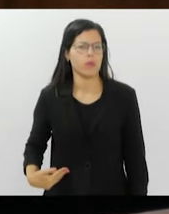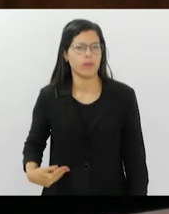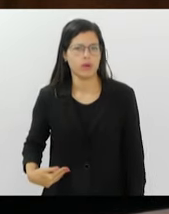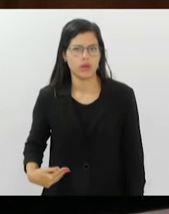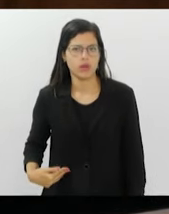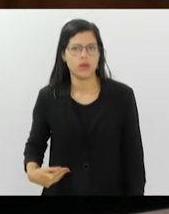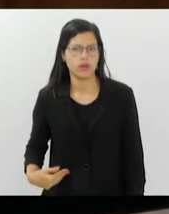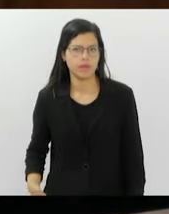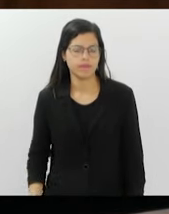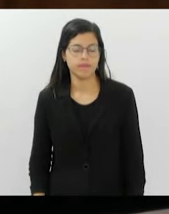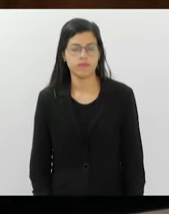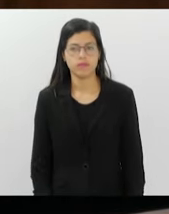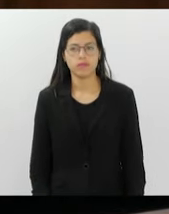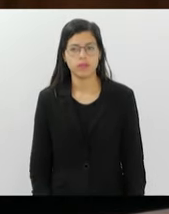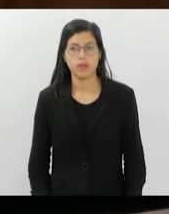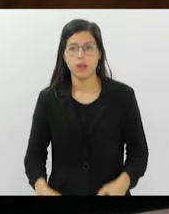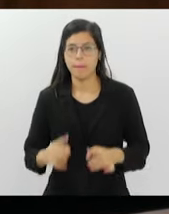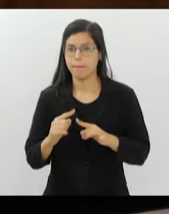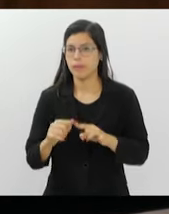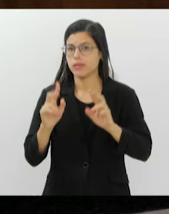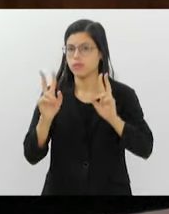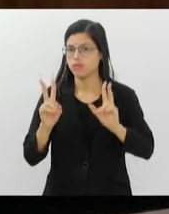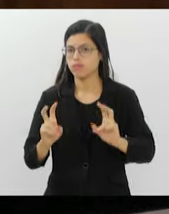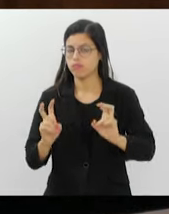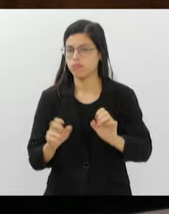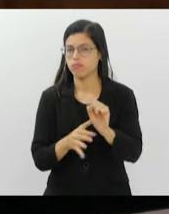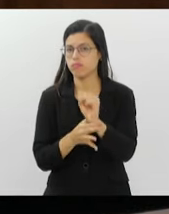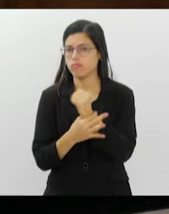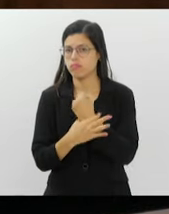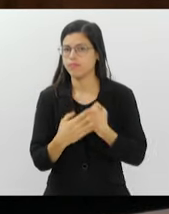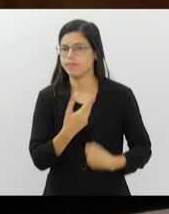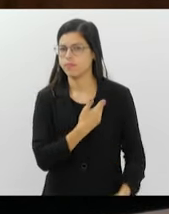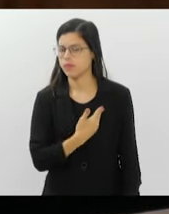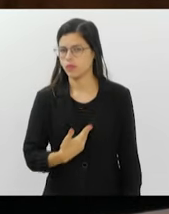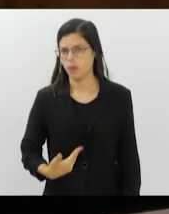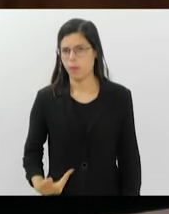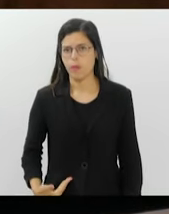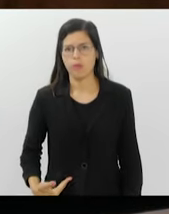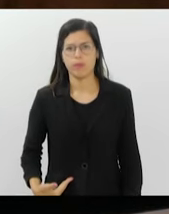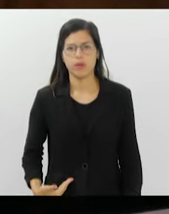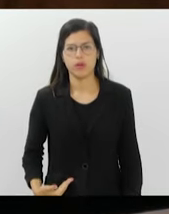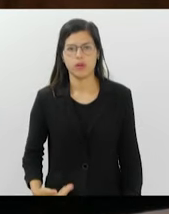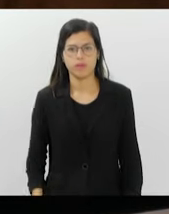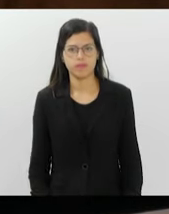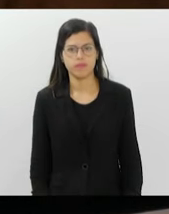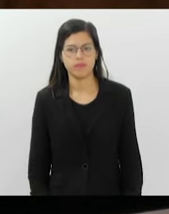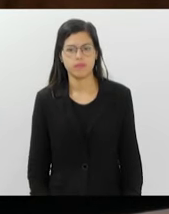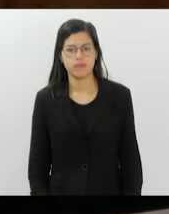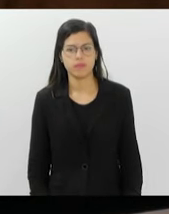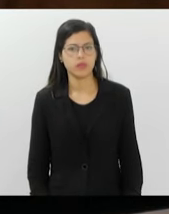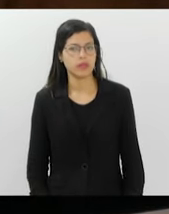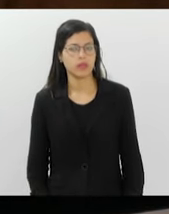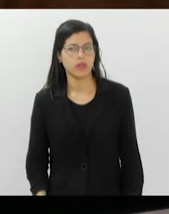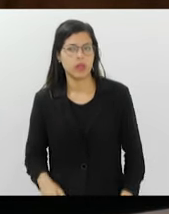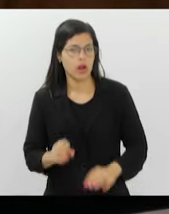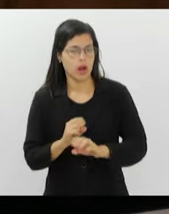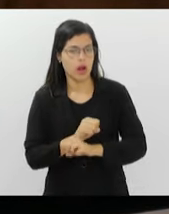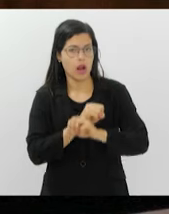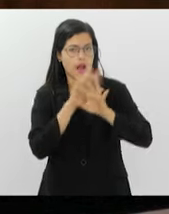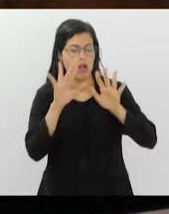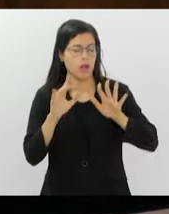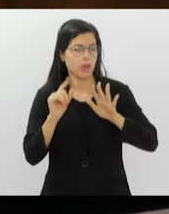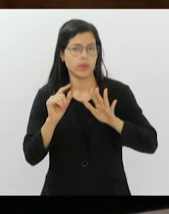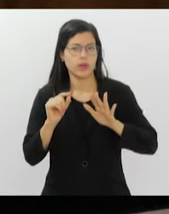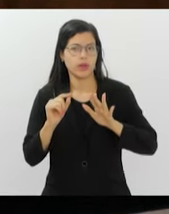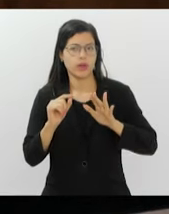de hoje mas o tema Segurança Pública ele tá claro eu diria